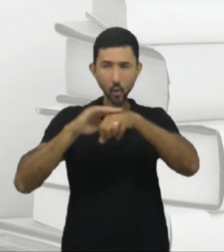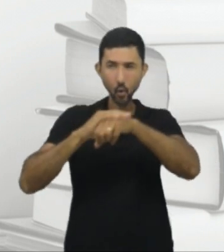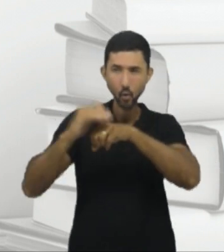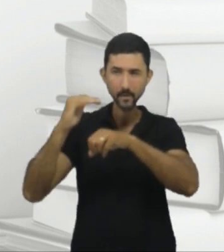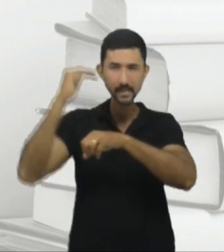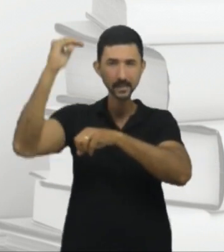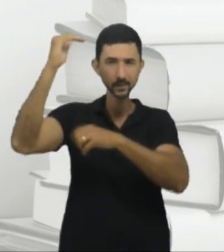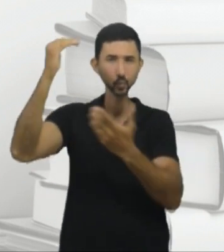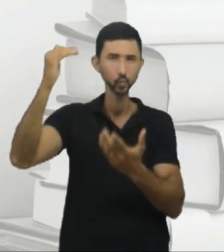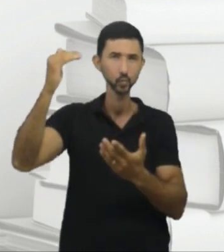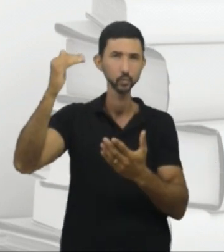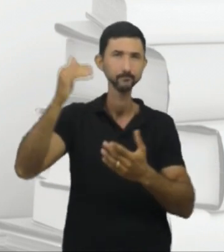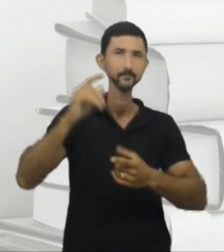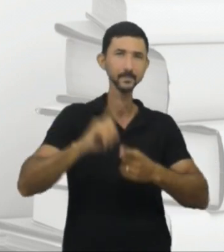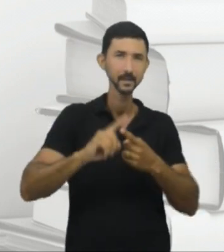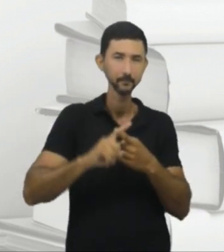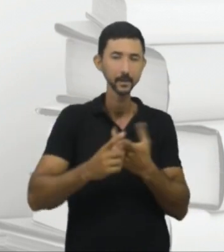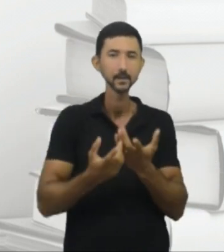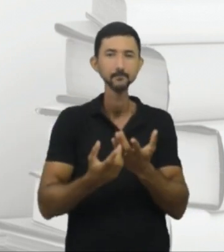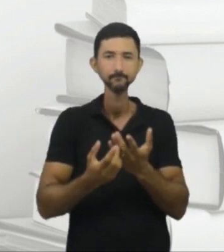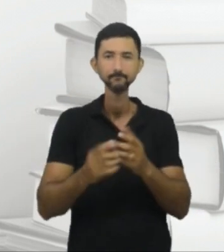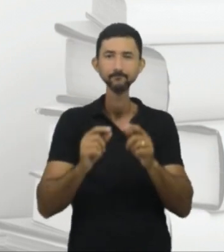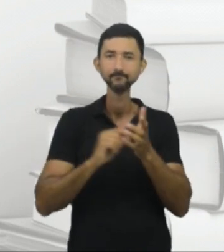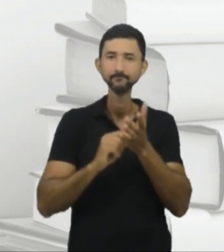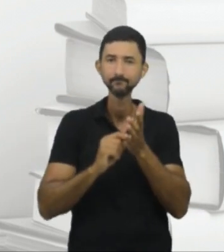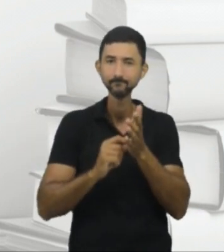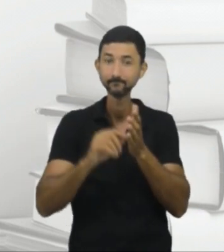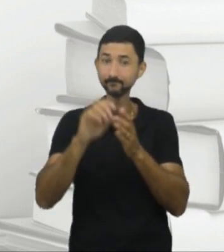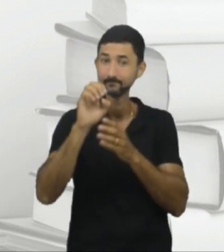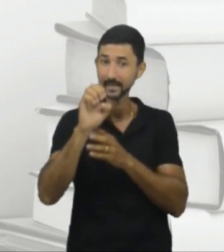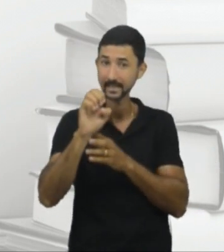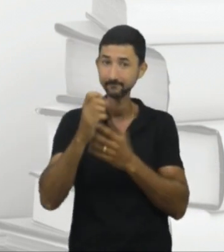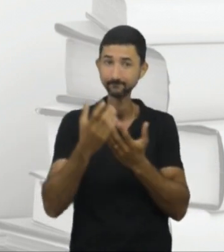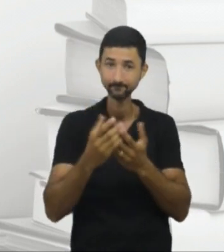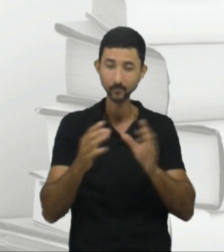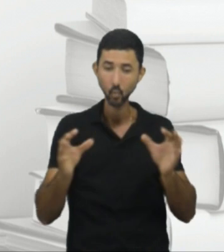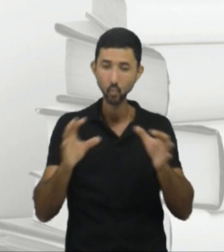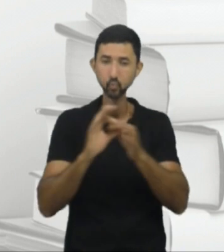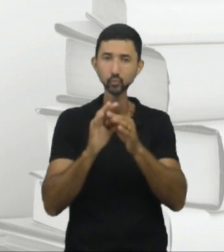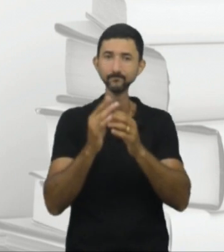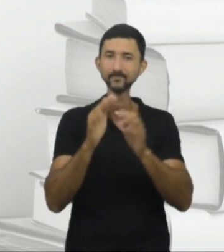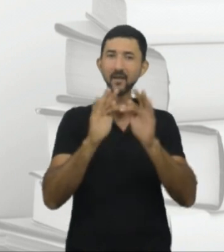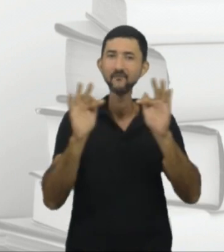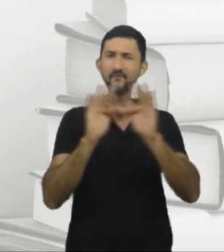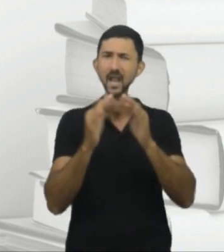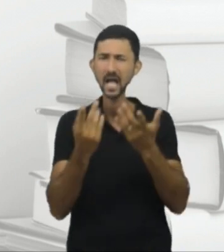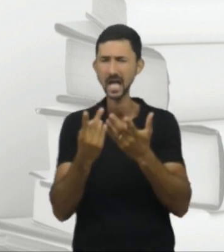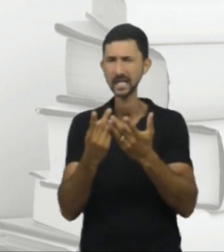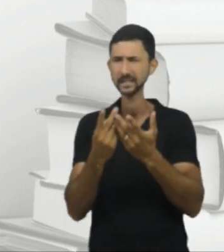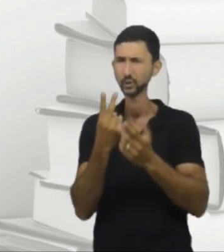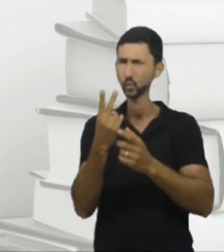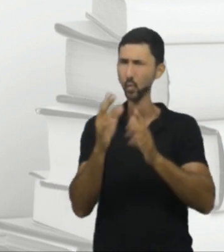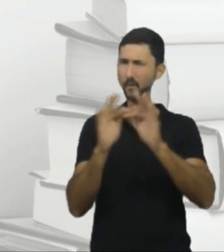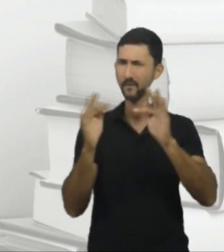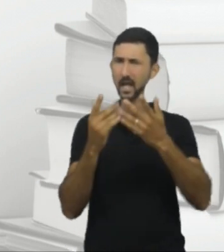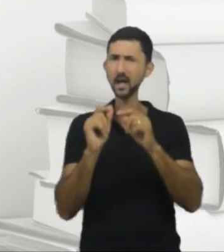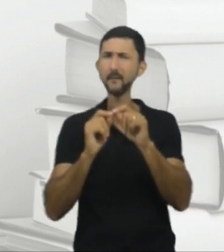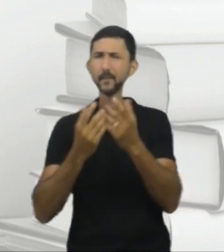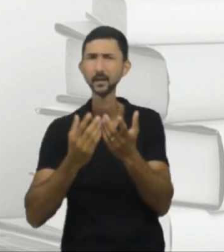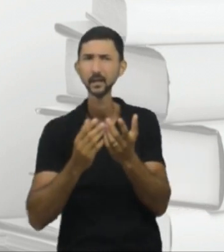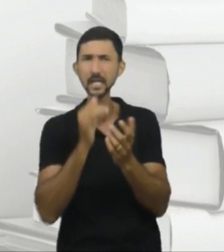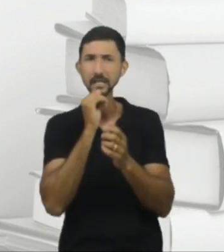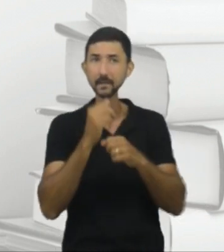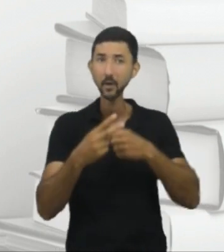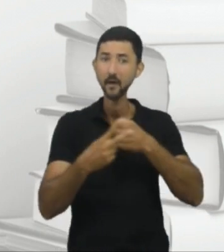E aqui eu tenho de novo um conector que liga duas orações. Por que duas orações, professora? Bem aqui eu tenho